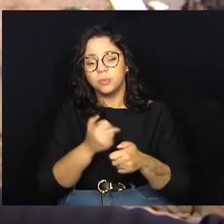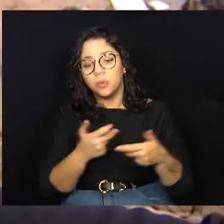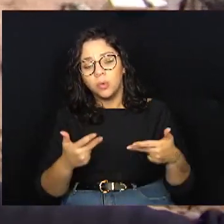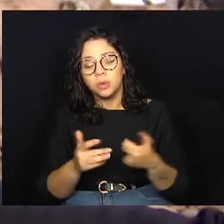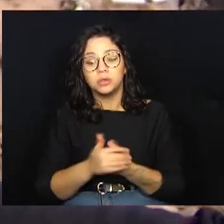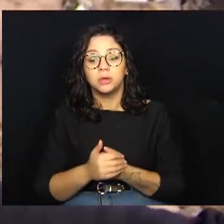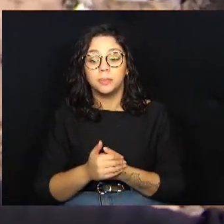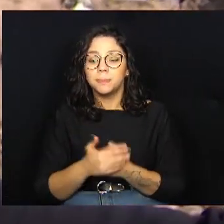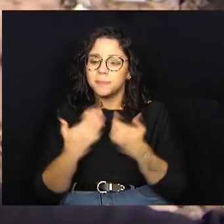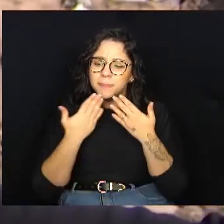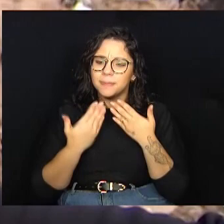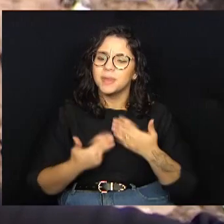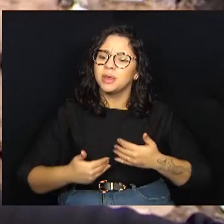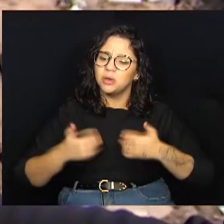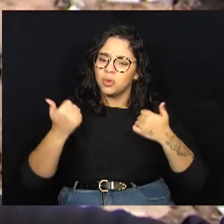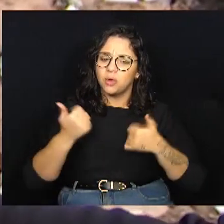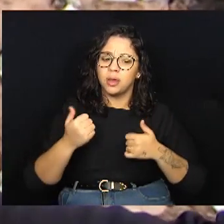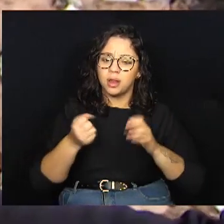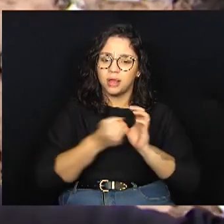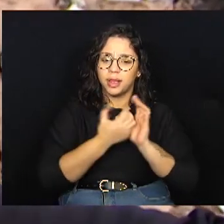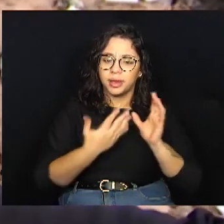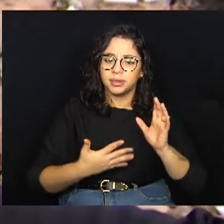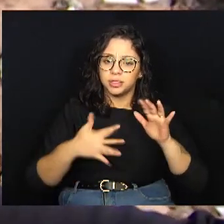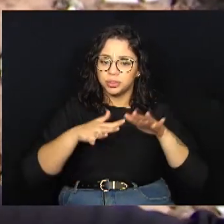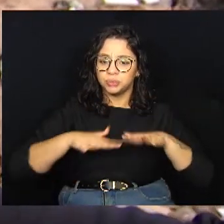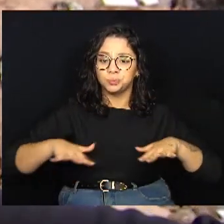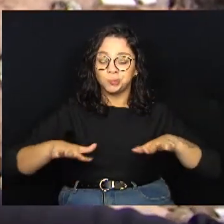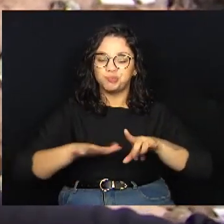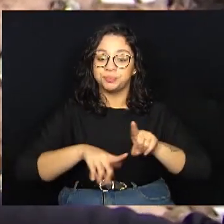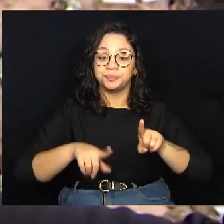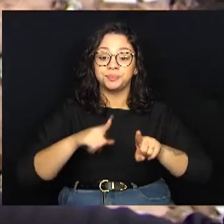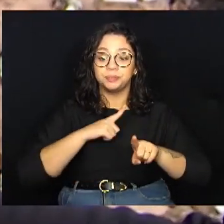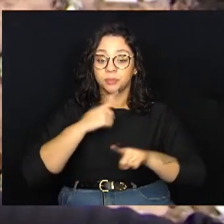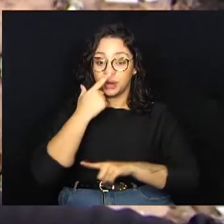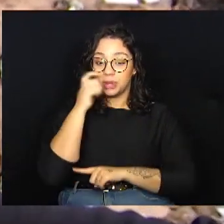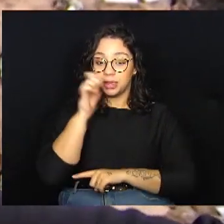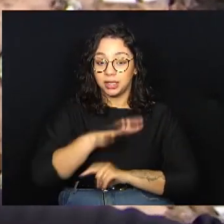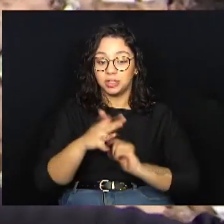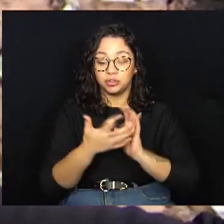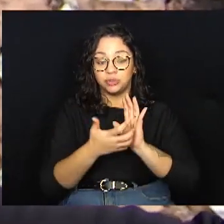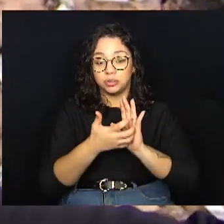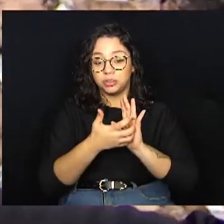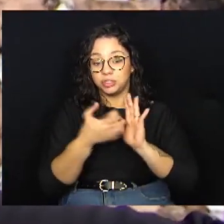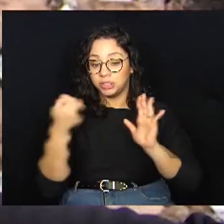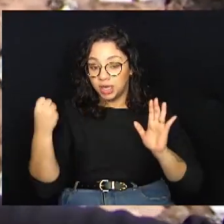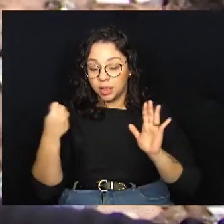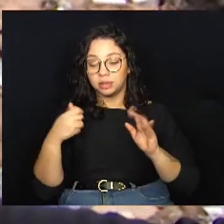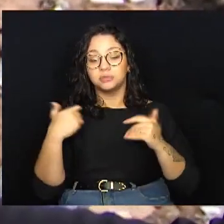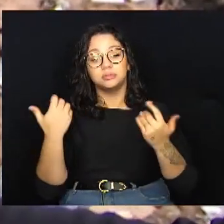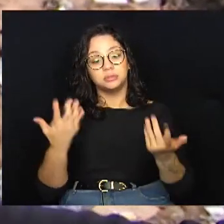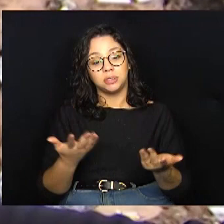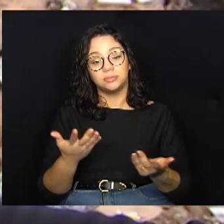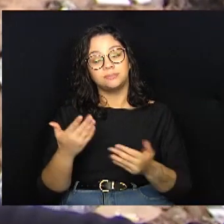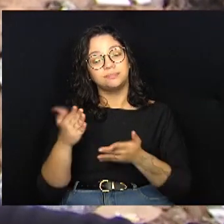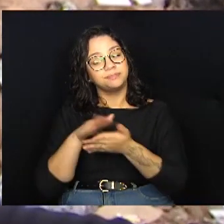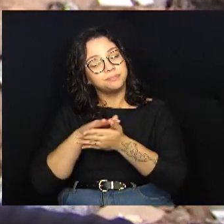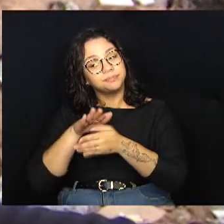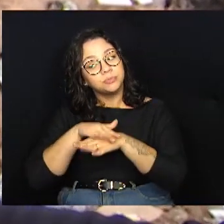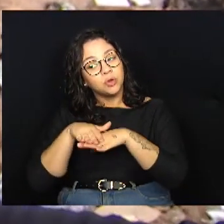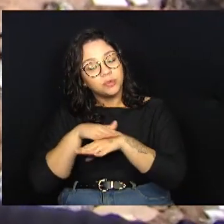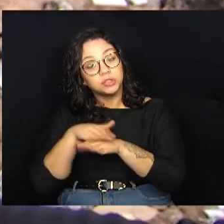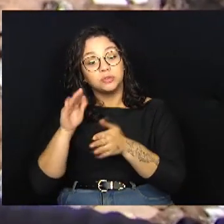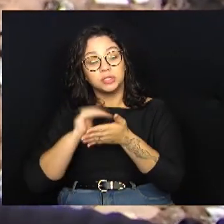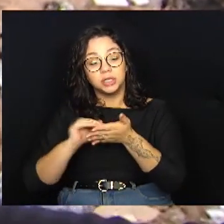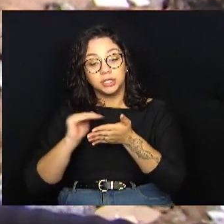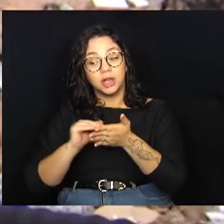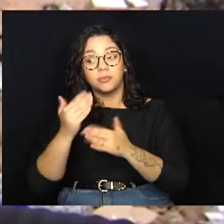que melhorasse o aspecto aqui e tirasse esse lixo daqui. Então nós conversamos com o secretário de Serviços Públicos, fizemos a solicitação a